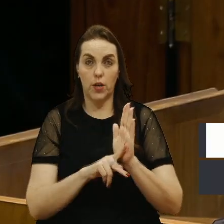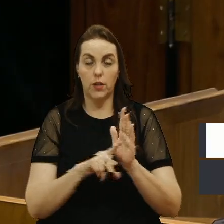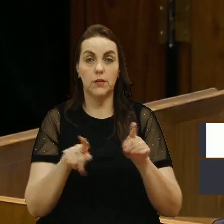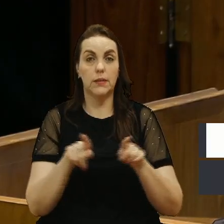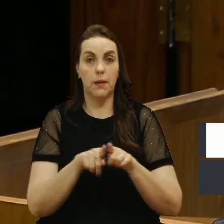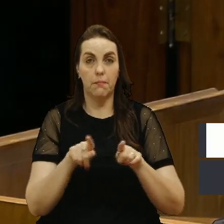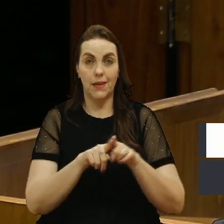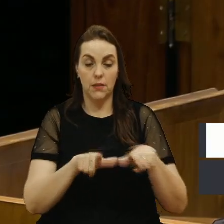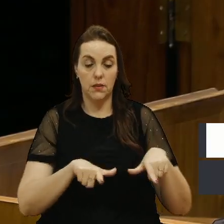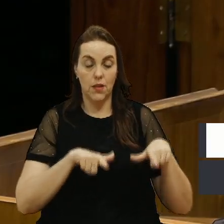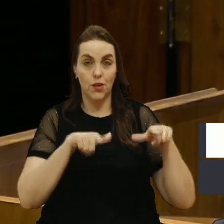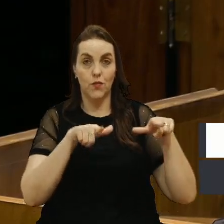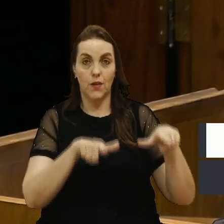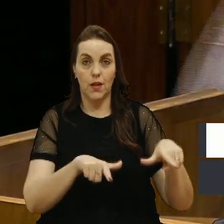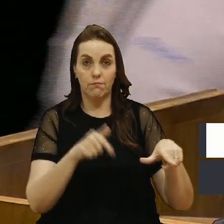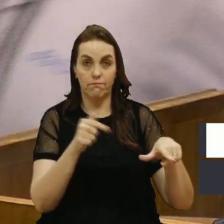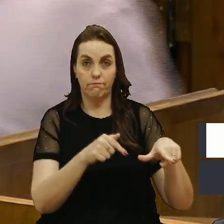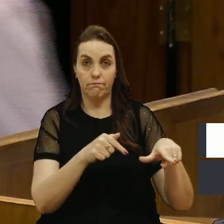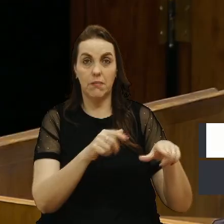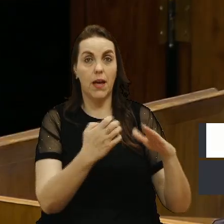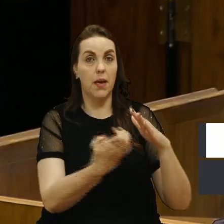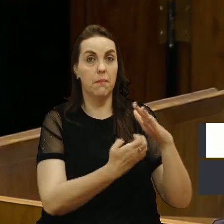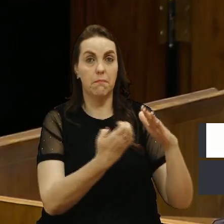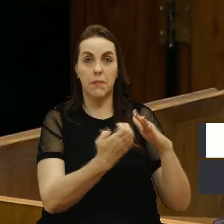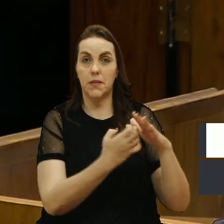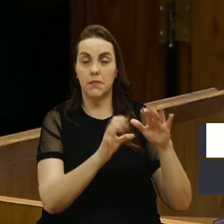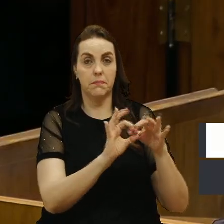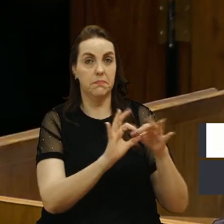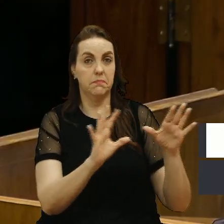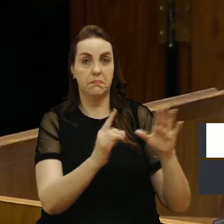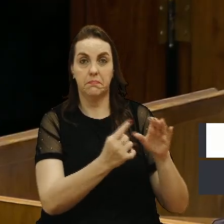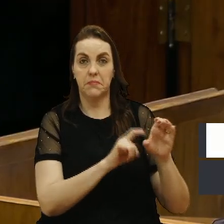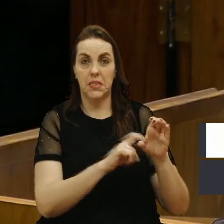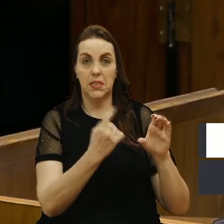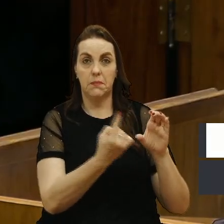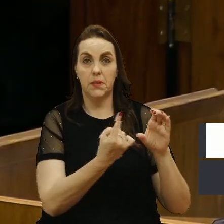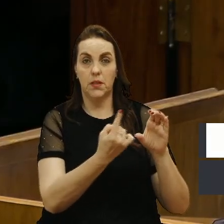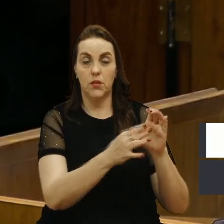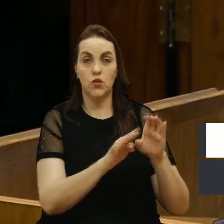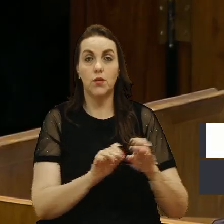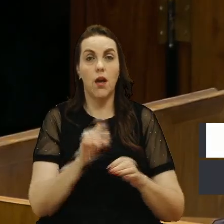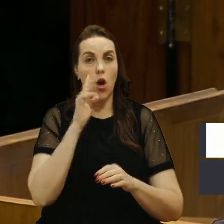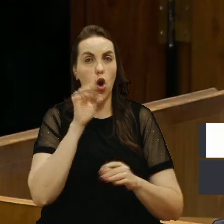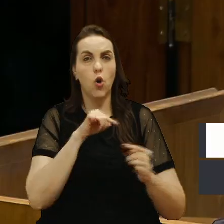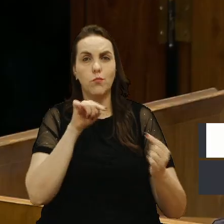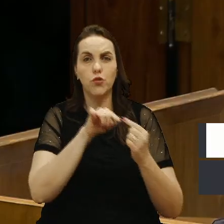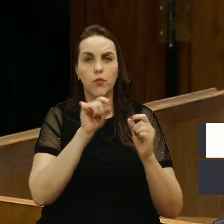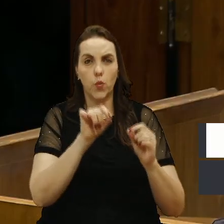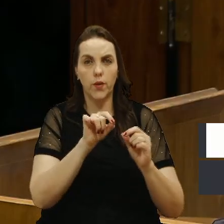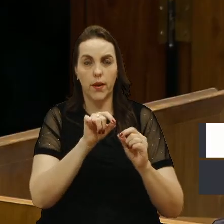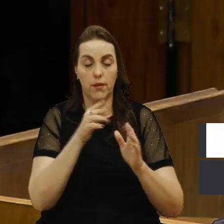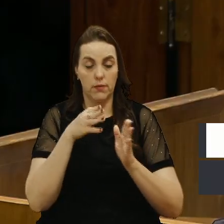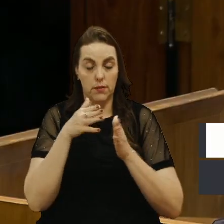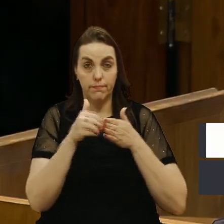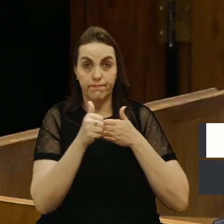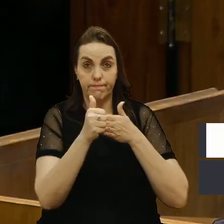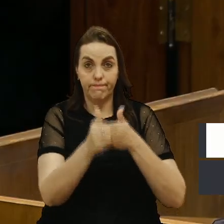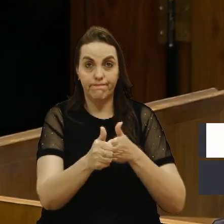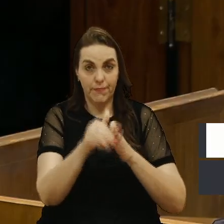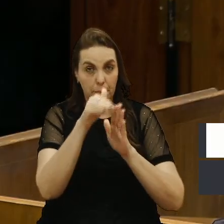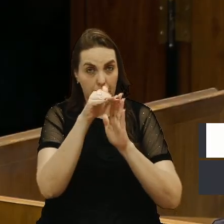certificadora, ela é uma certificadora independente. O objetivo dessa certificadora é verificar se nós estamos seguindo as normas de engenharia que são necessárias